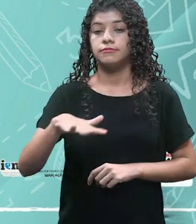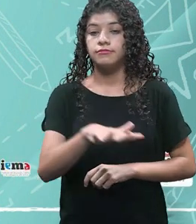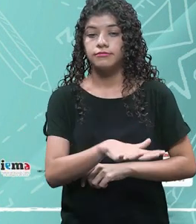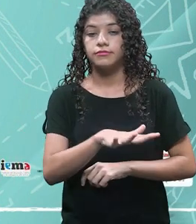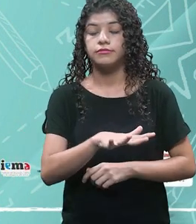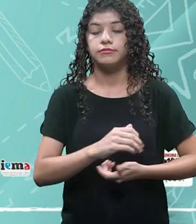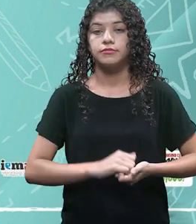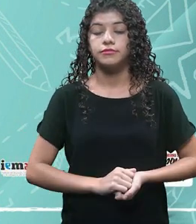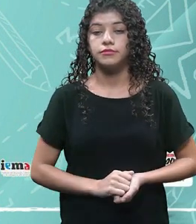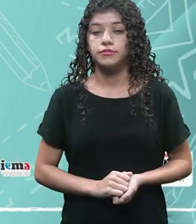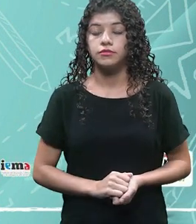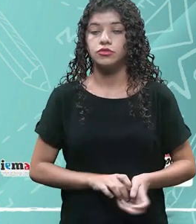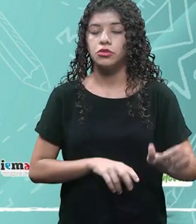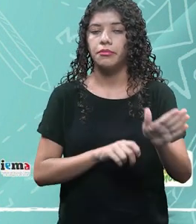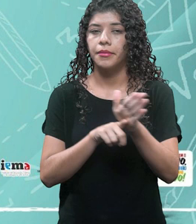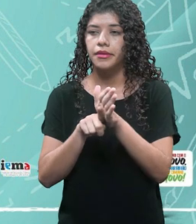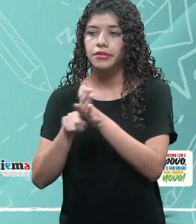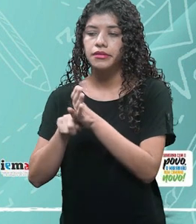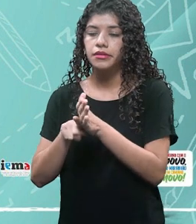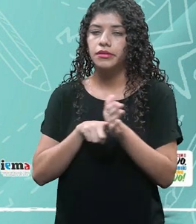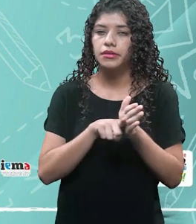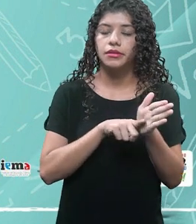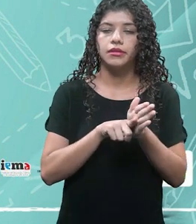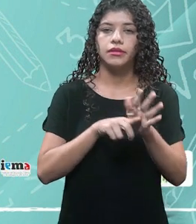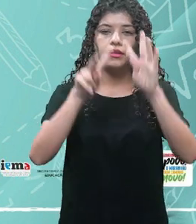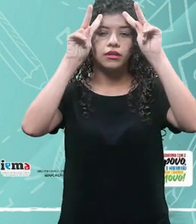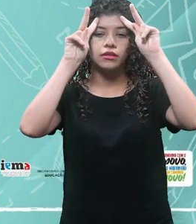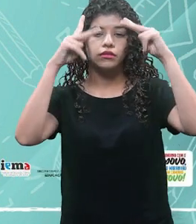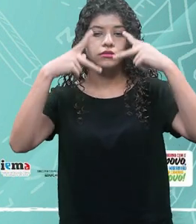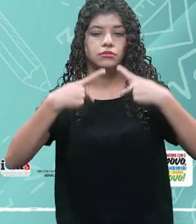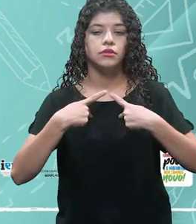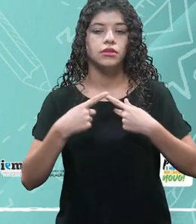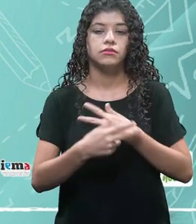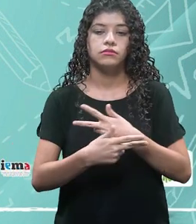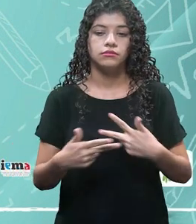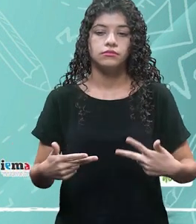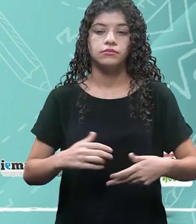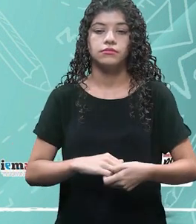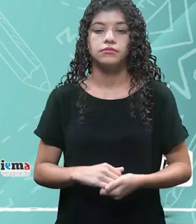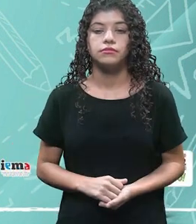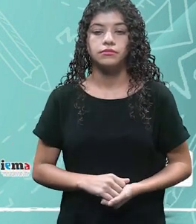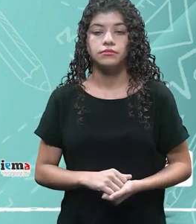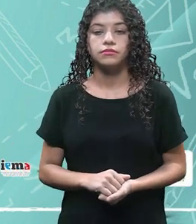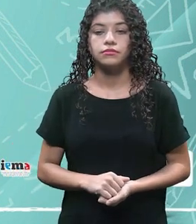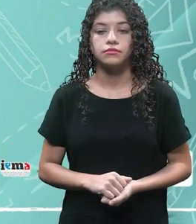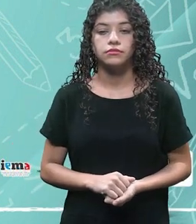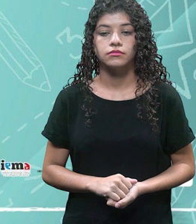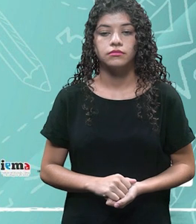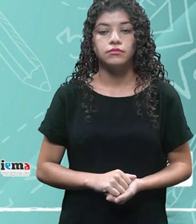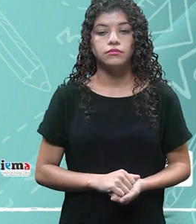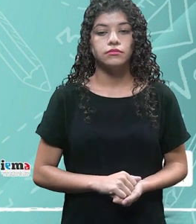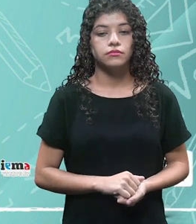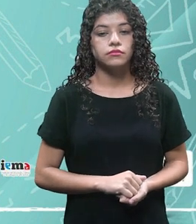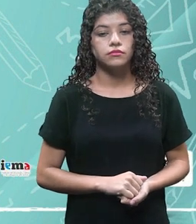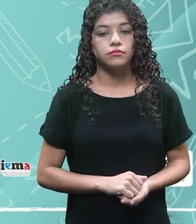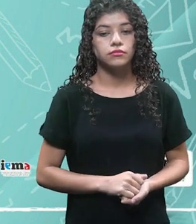de na área eh de humanas né enfim e aí ele colocou grifou